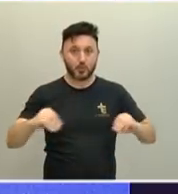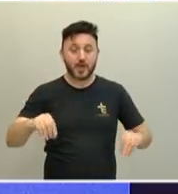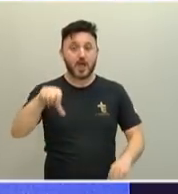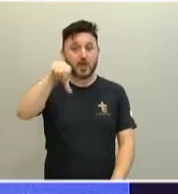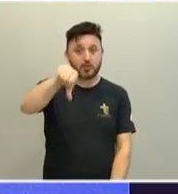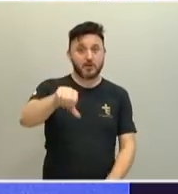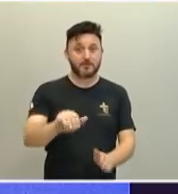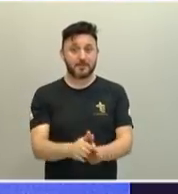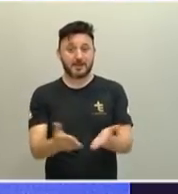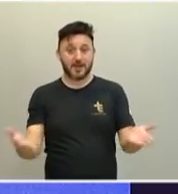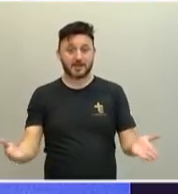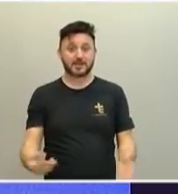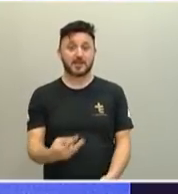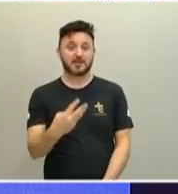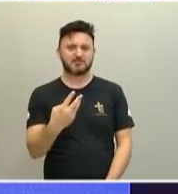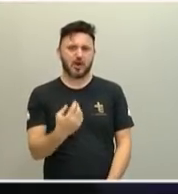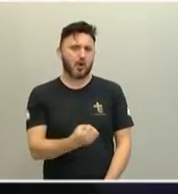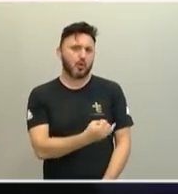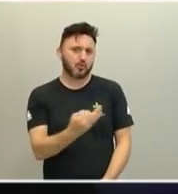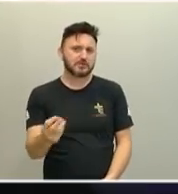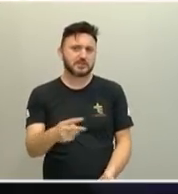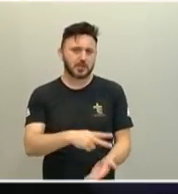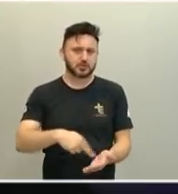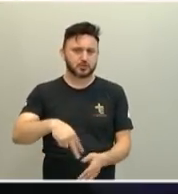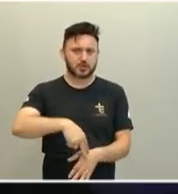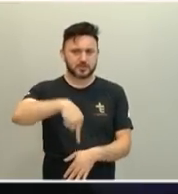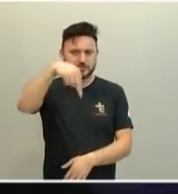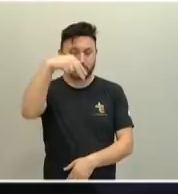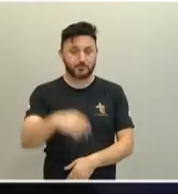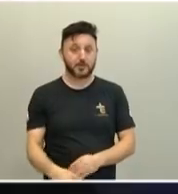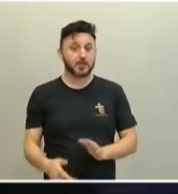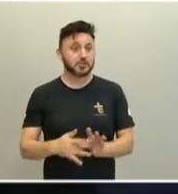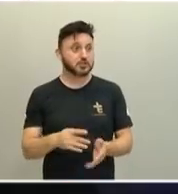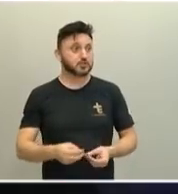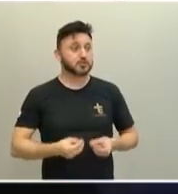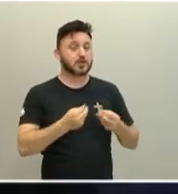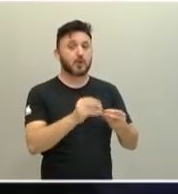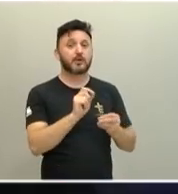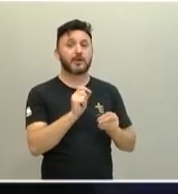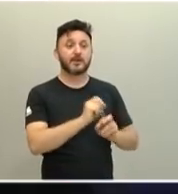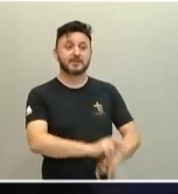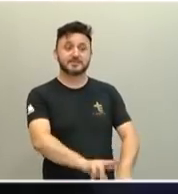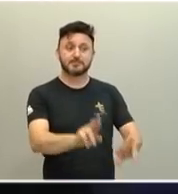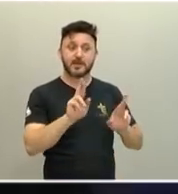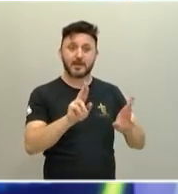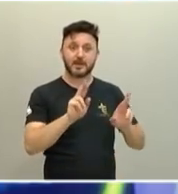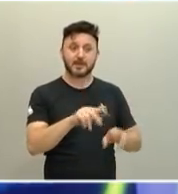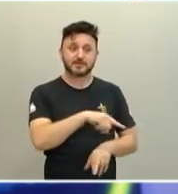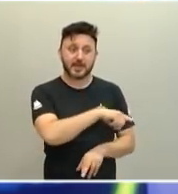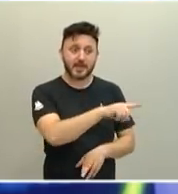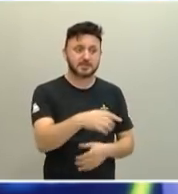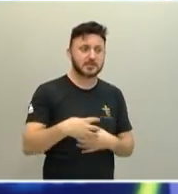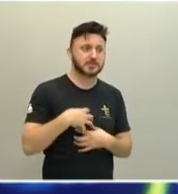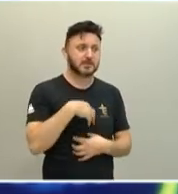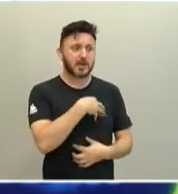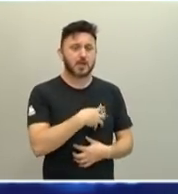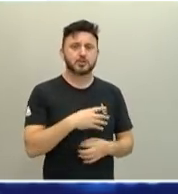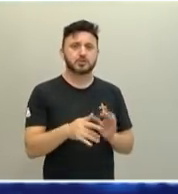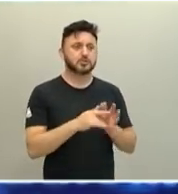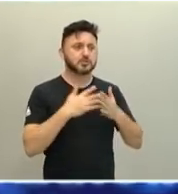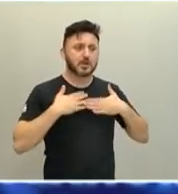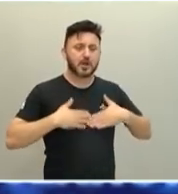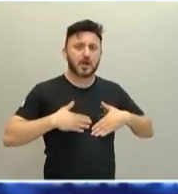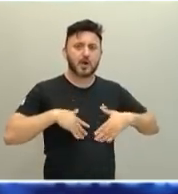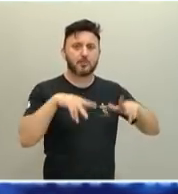todas elas, Jesus leva a pessoa à esperança. Todas elas, Jesus leva a pessoa a se desinstalar daquele momento de desespero